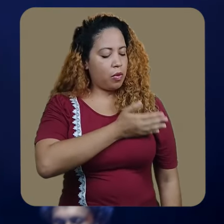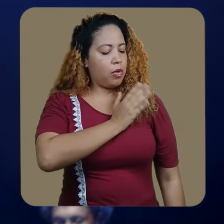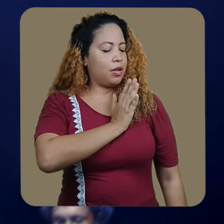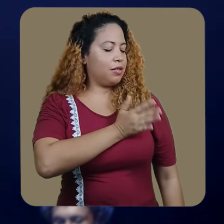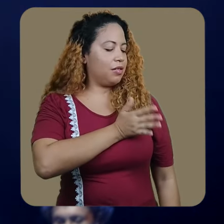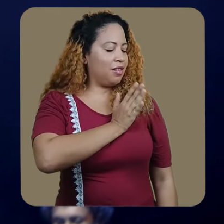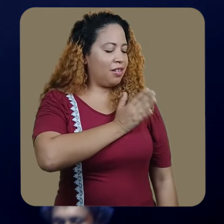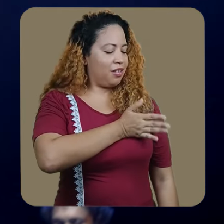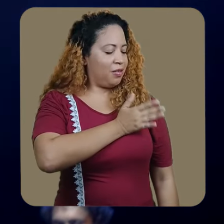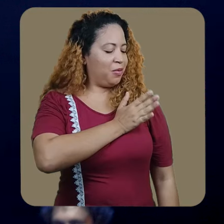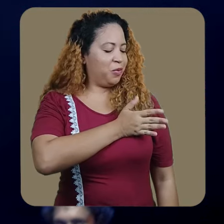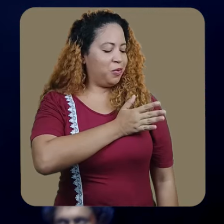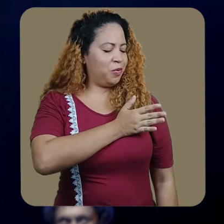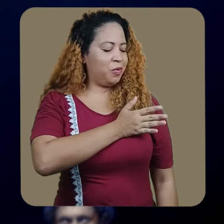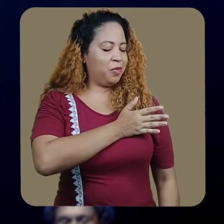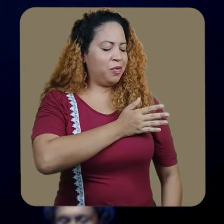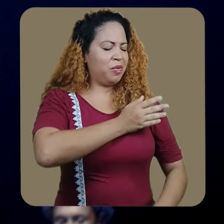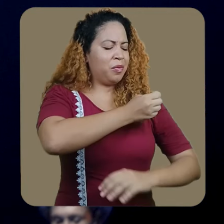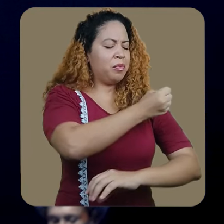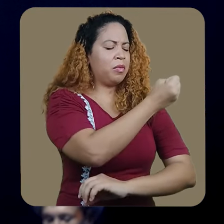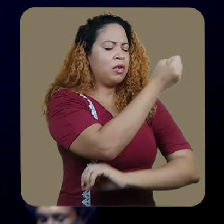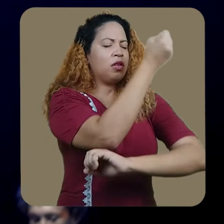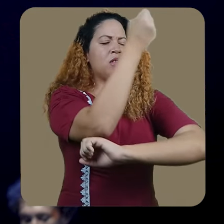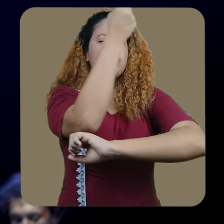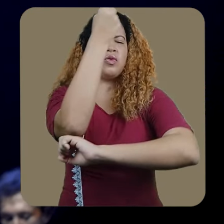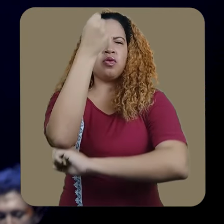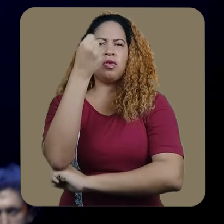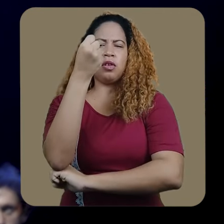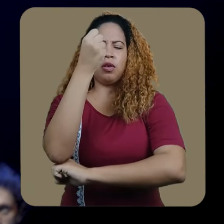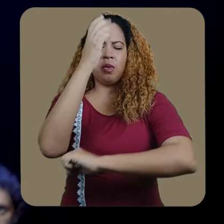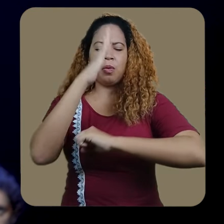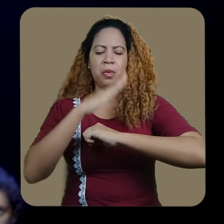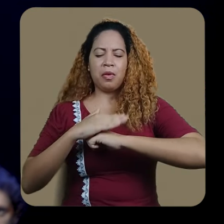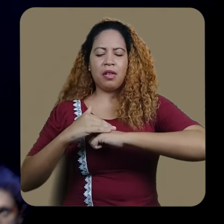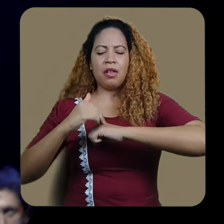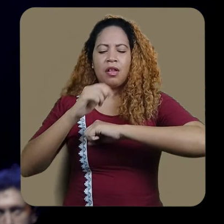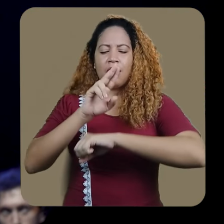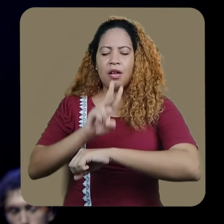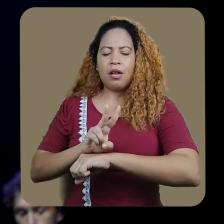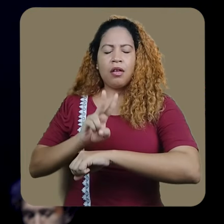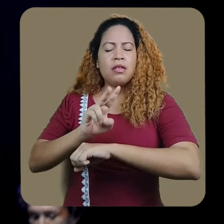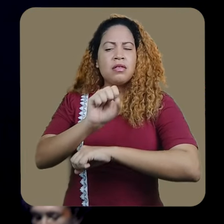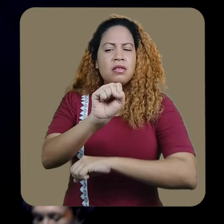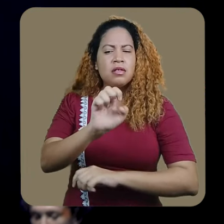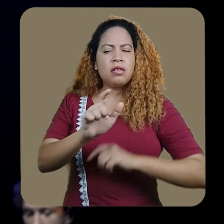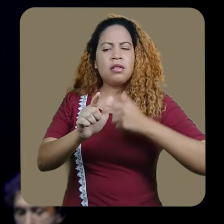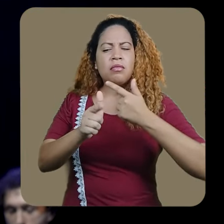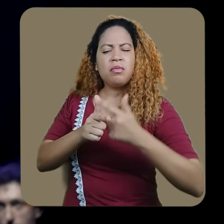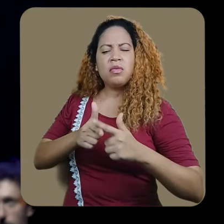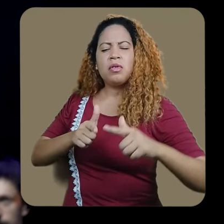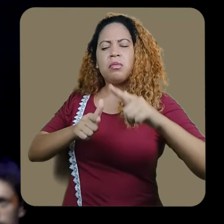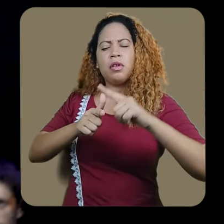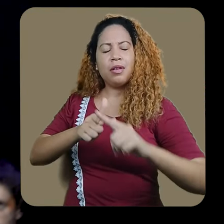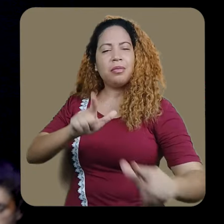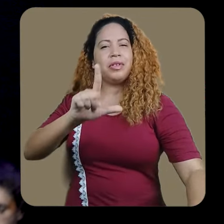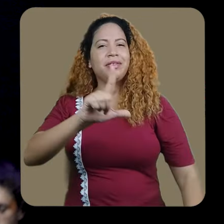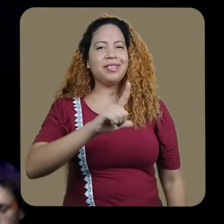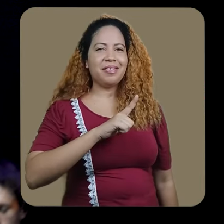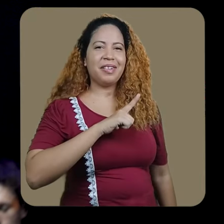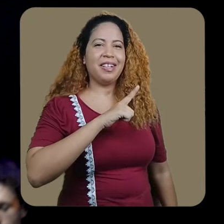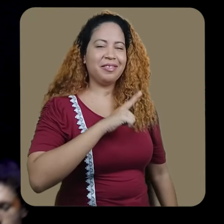ombro, um coração, pra resistir, cuidar, quando o